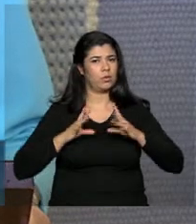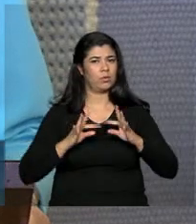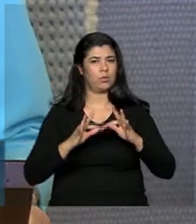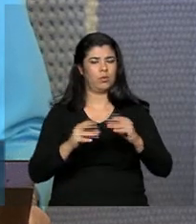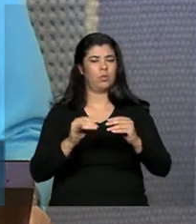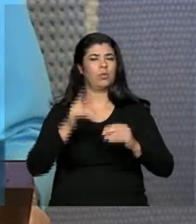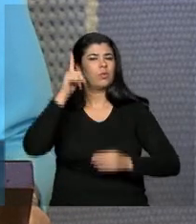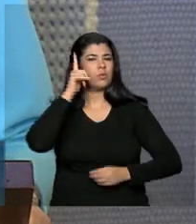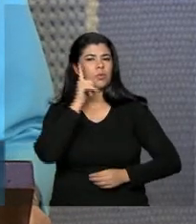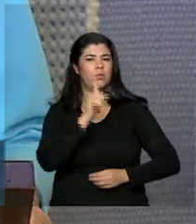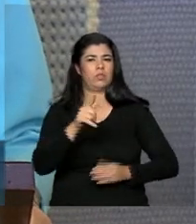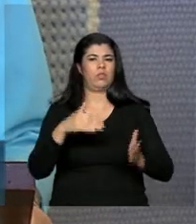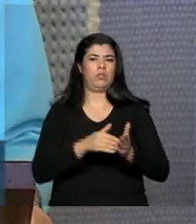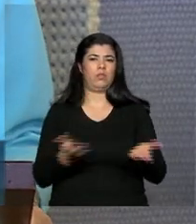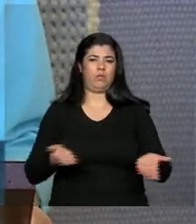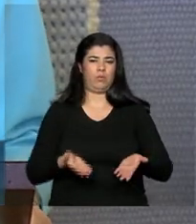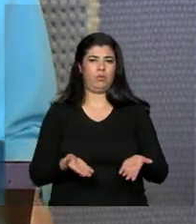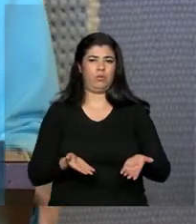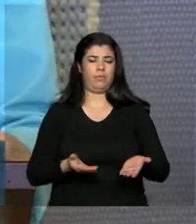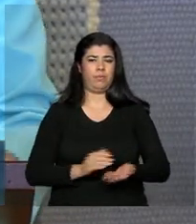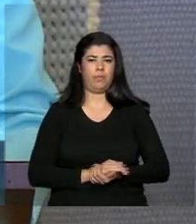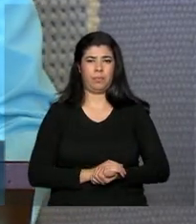que conquistamos até agora.